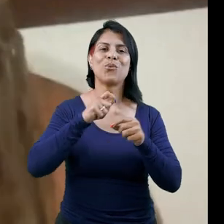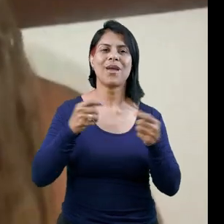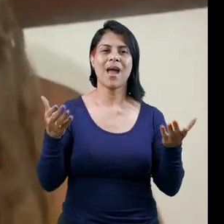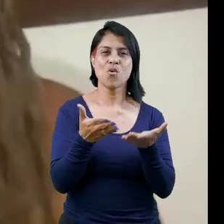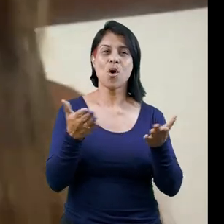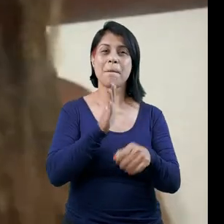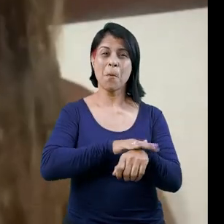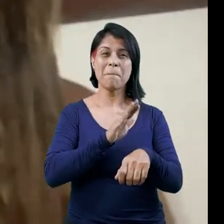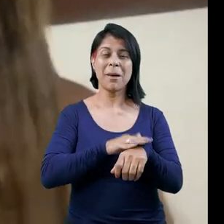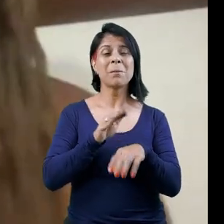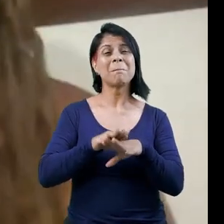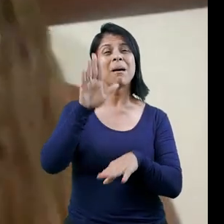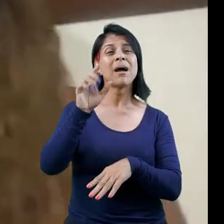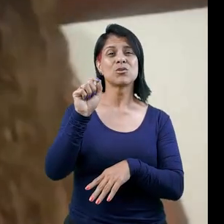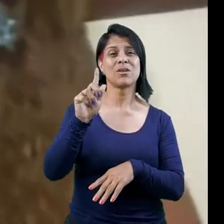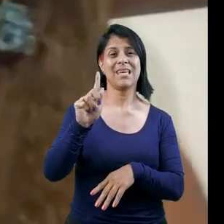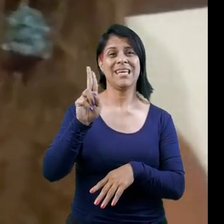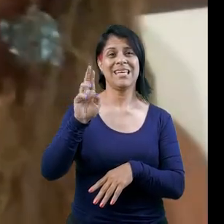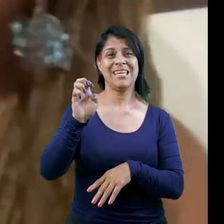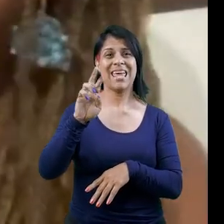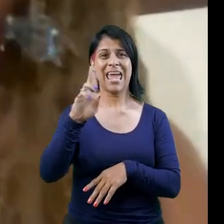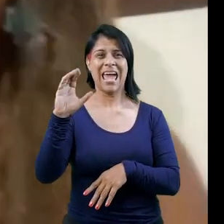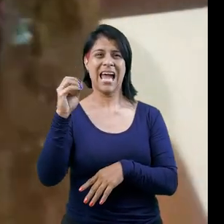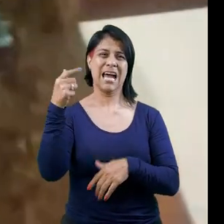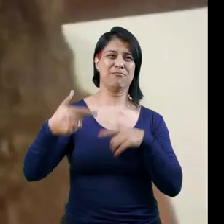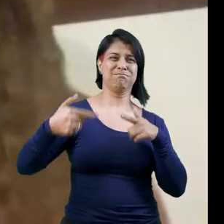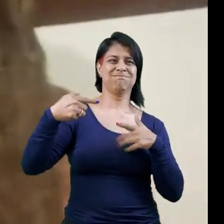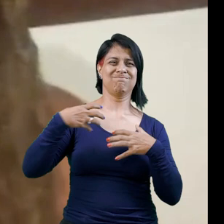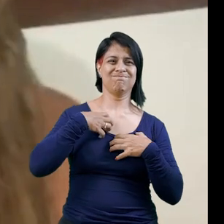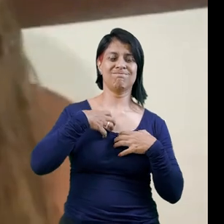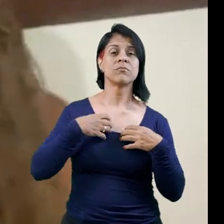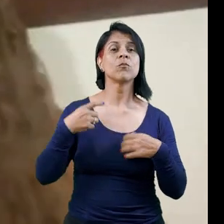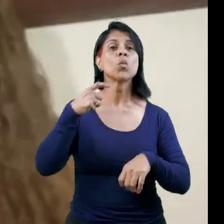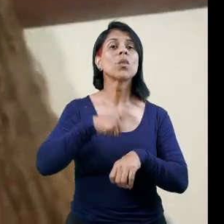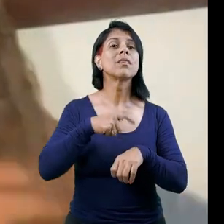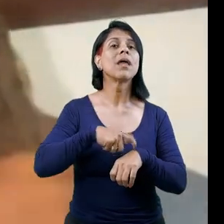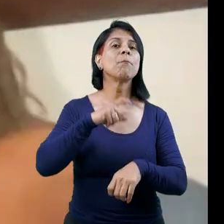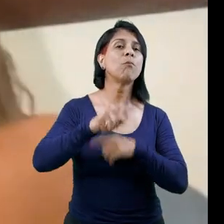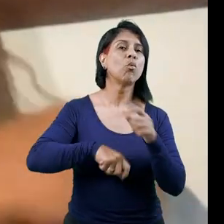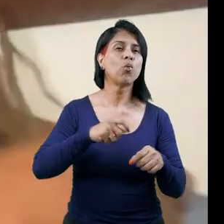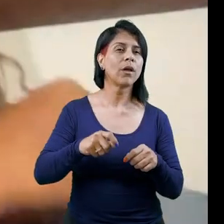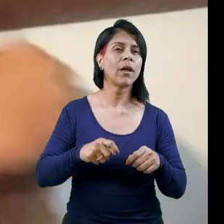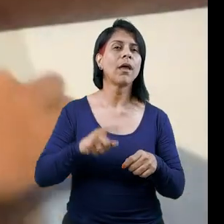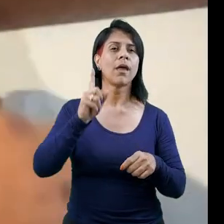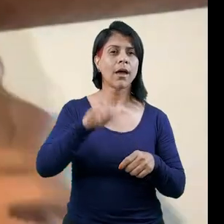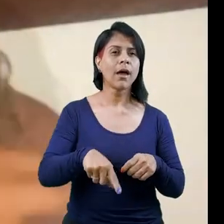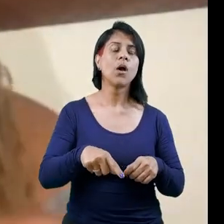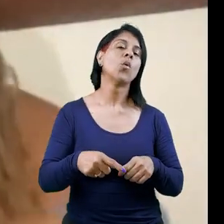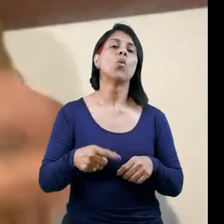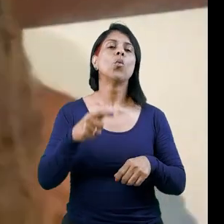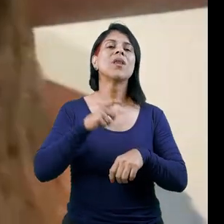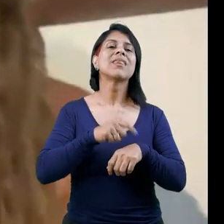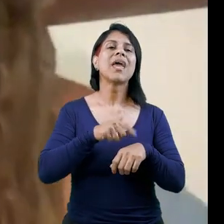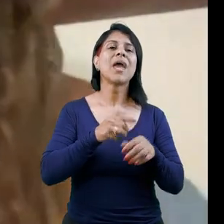tempo imposto. Quando a gente fala sobre o tempo colonial, a gente está falando sobre